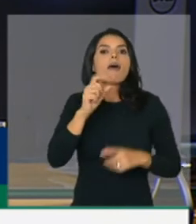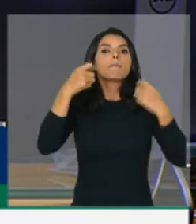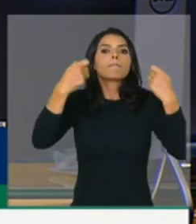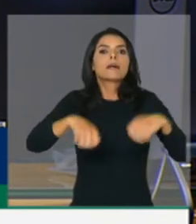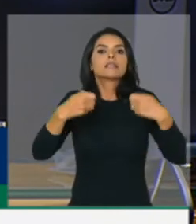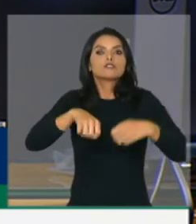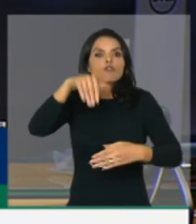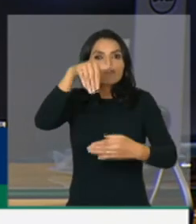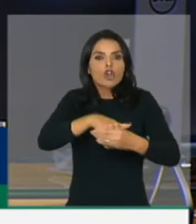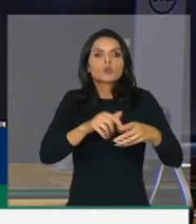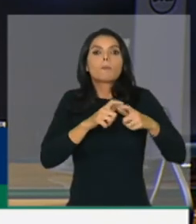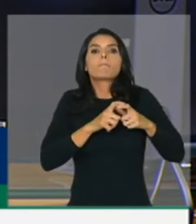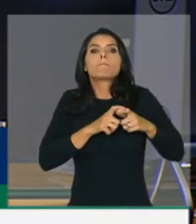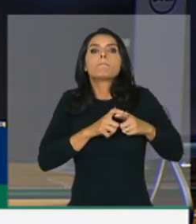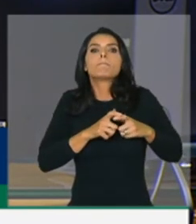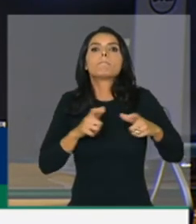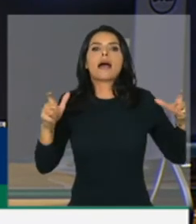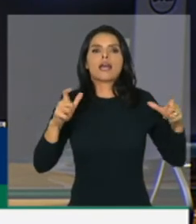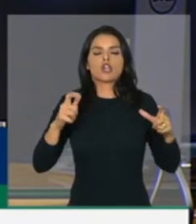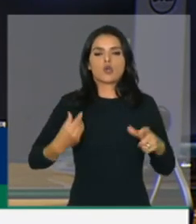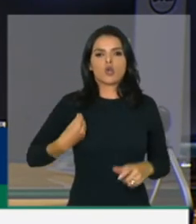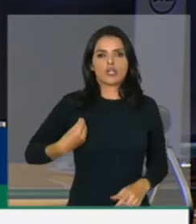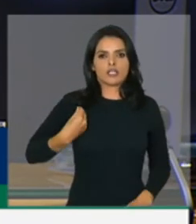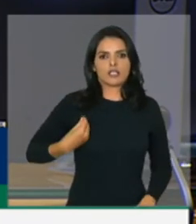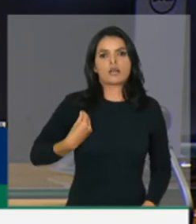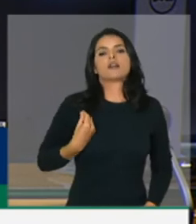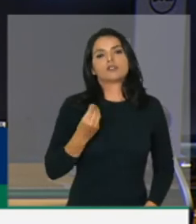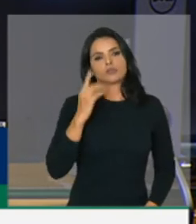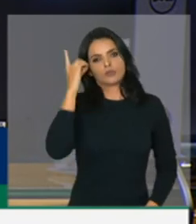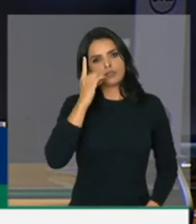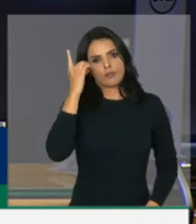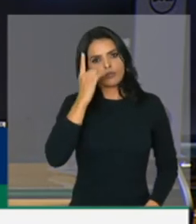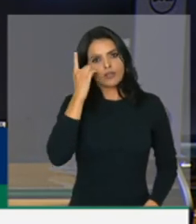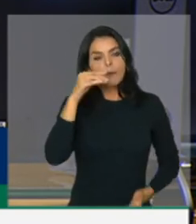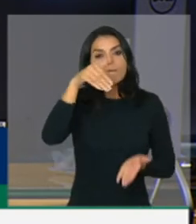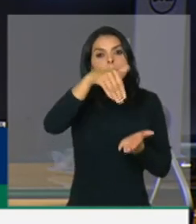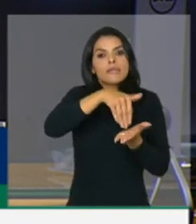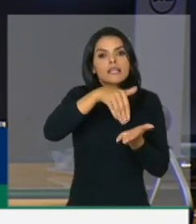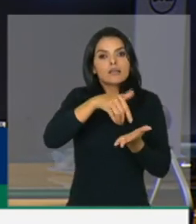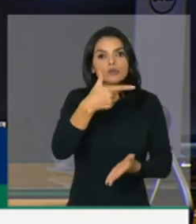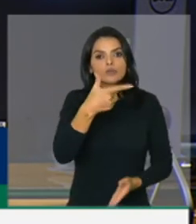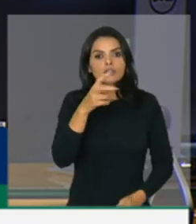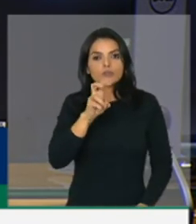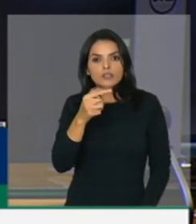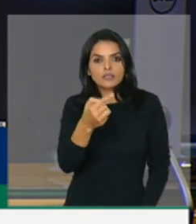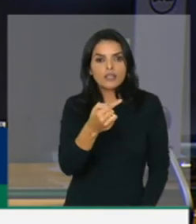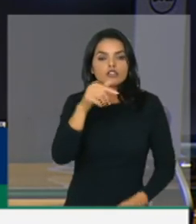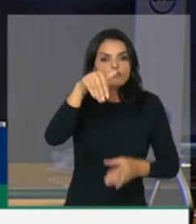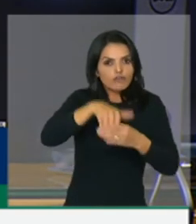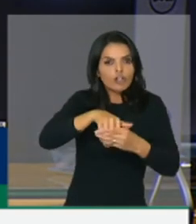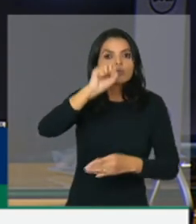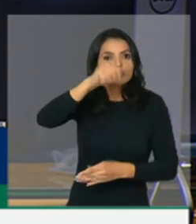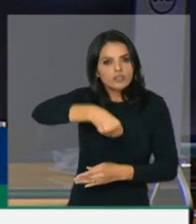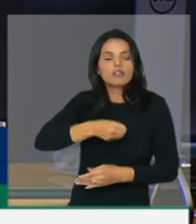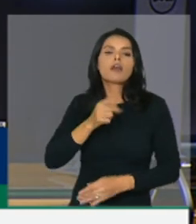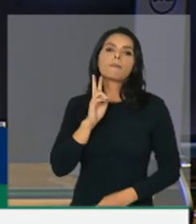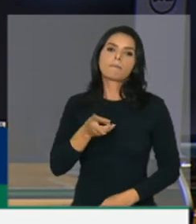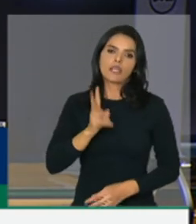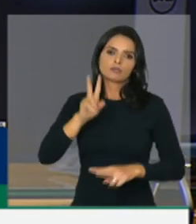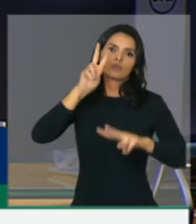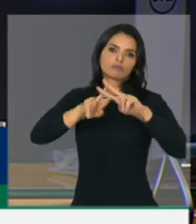necessário o voto da maioria absoluta dos membros da Casa, ou seja, no mínimo 257 votos sim,